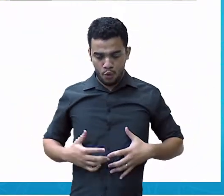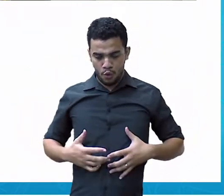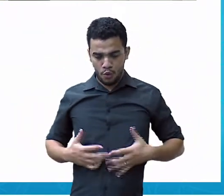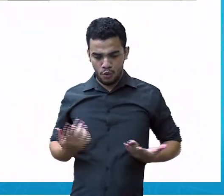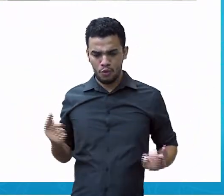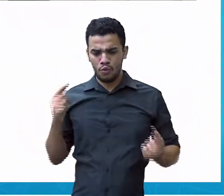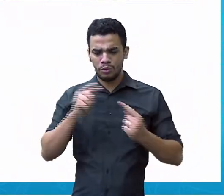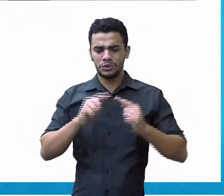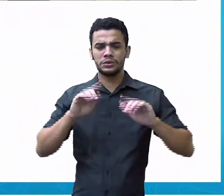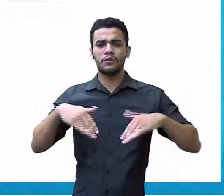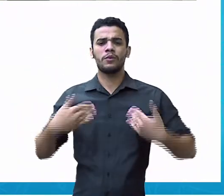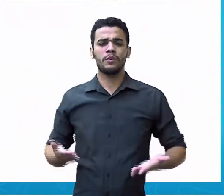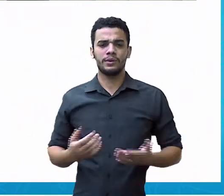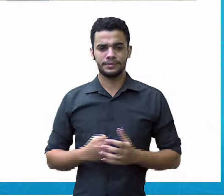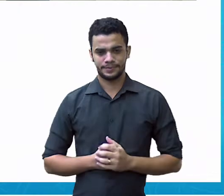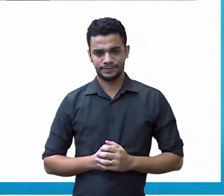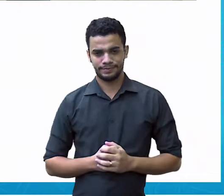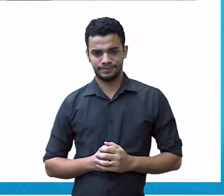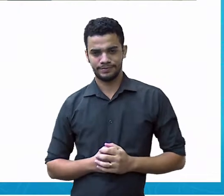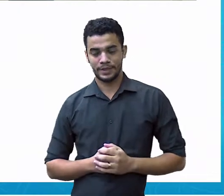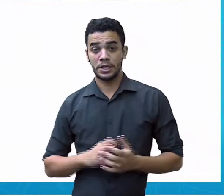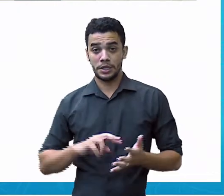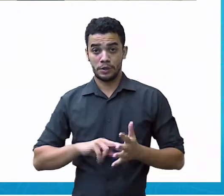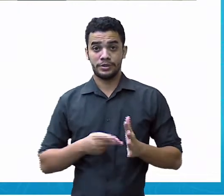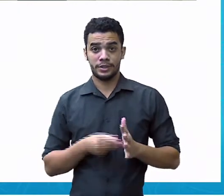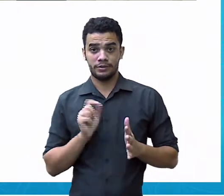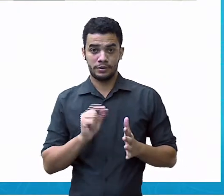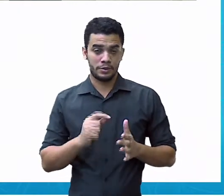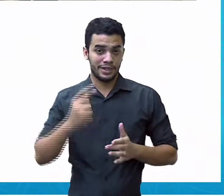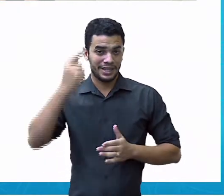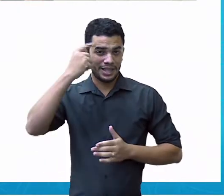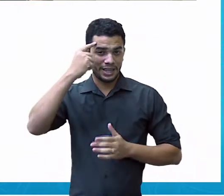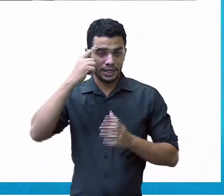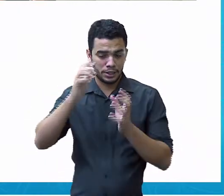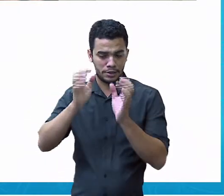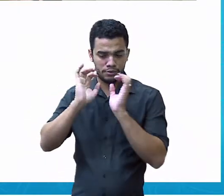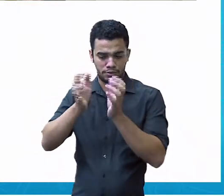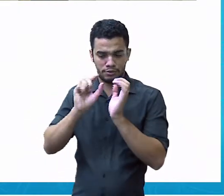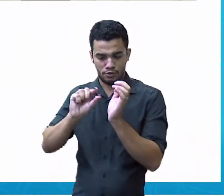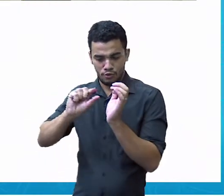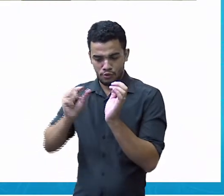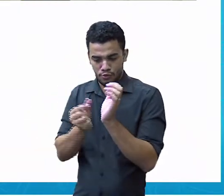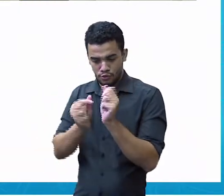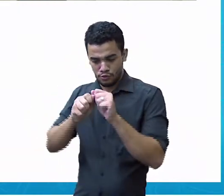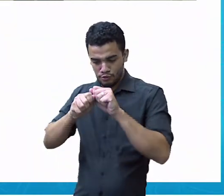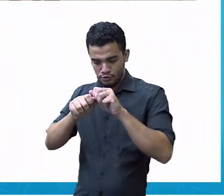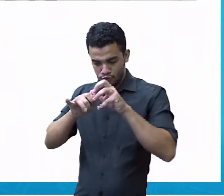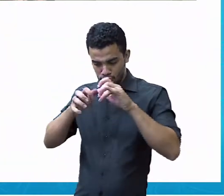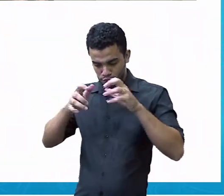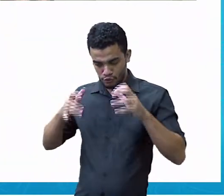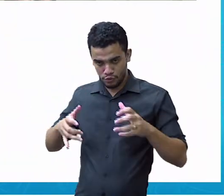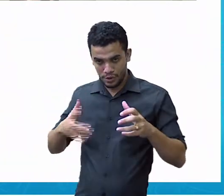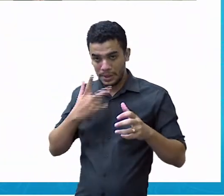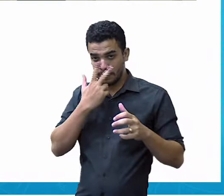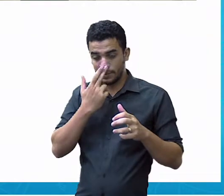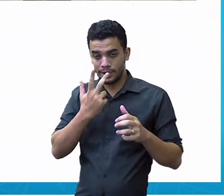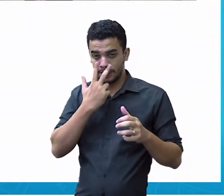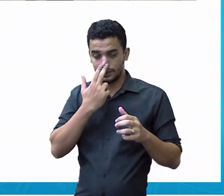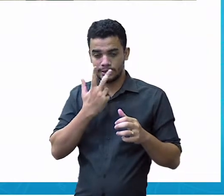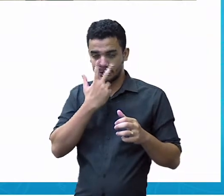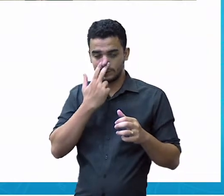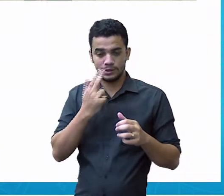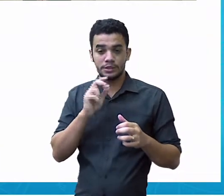comunicação com todas as partes do corpo. Lembra uma vez que eu falei aqui em uma de